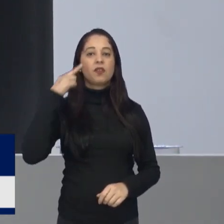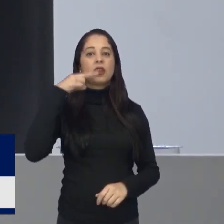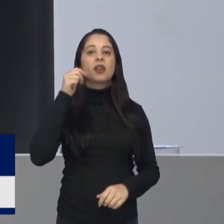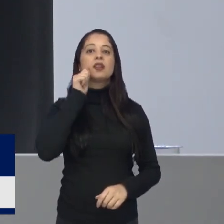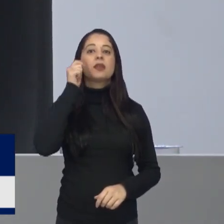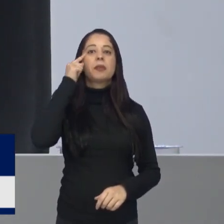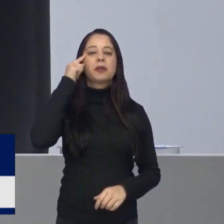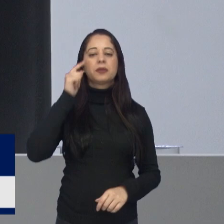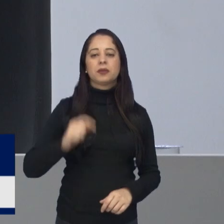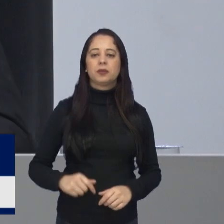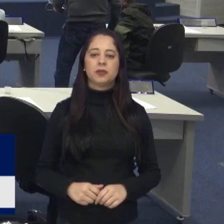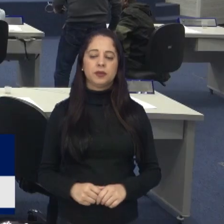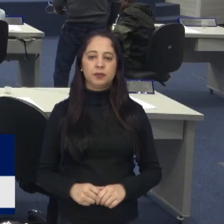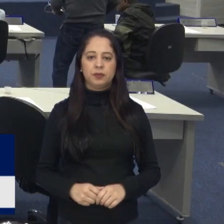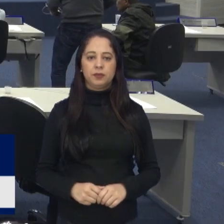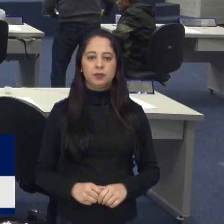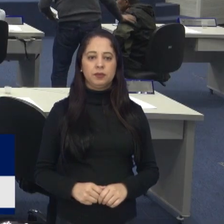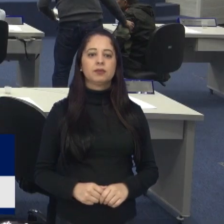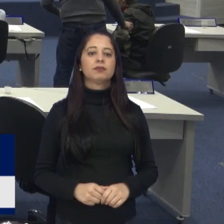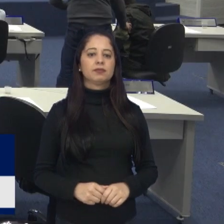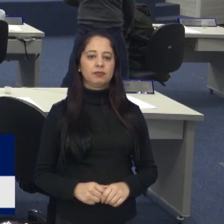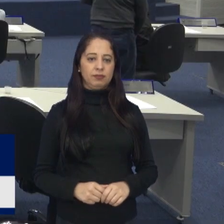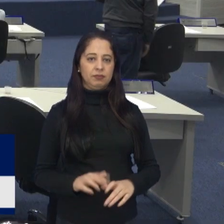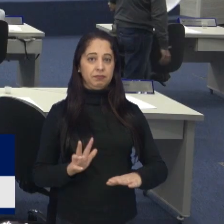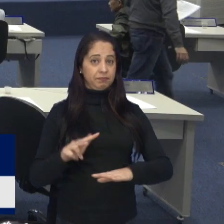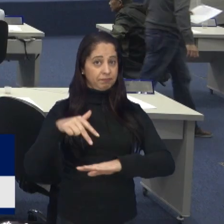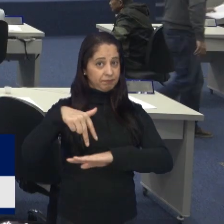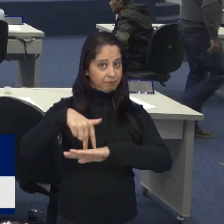Amélia Naomi. Senhor presidente,